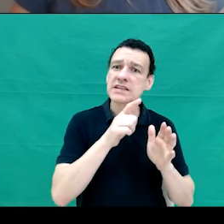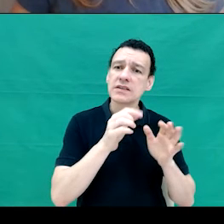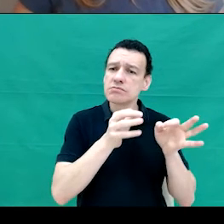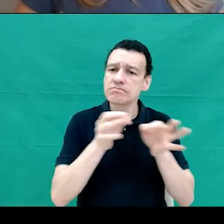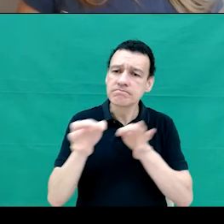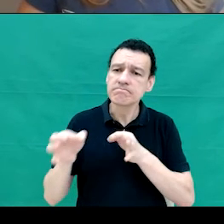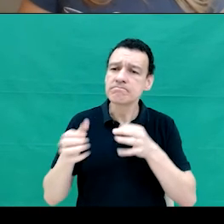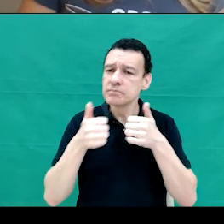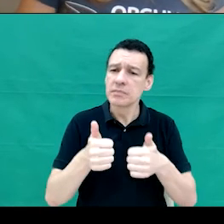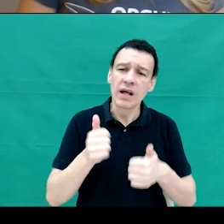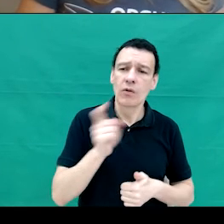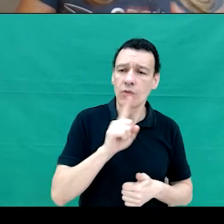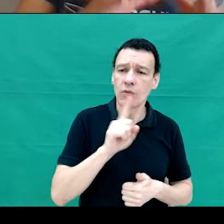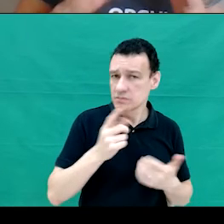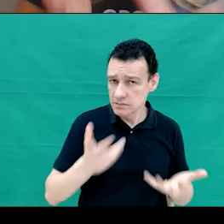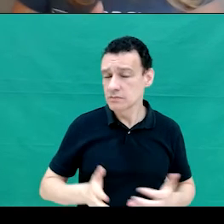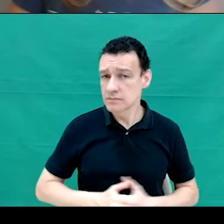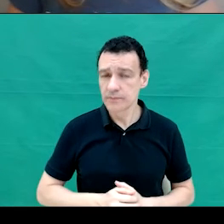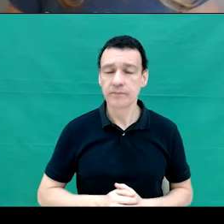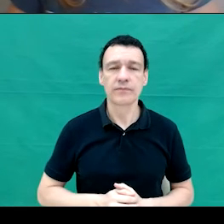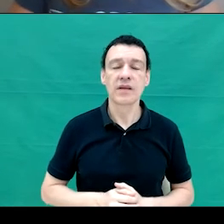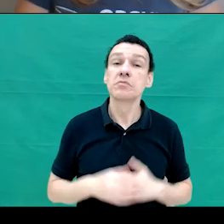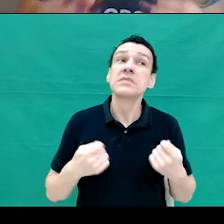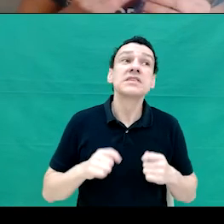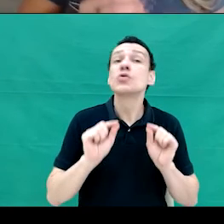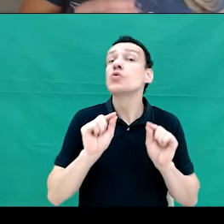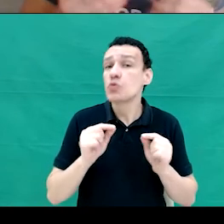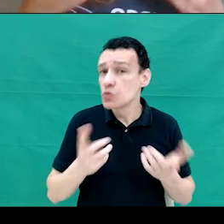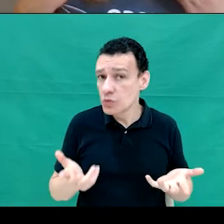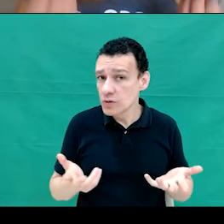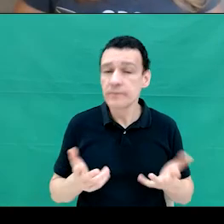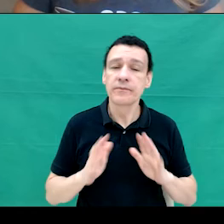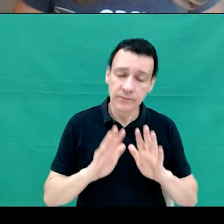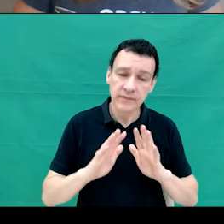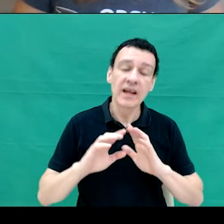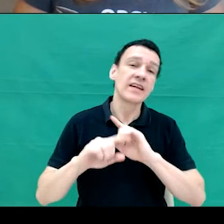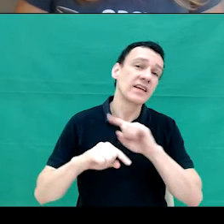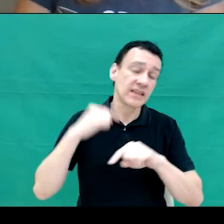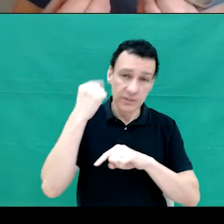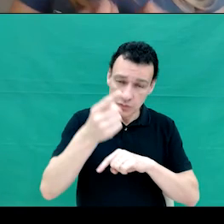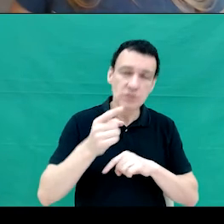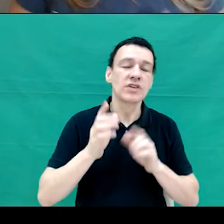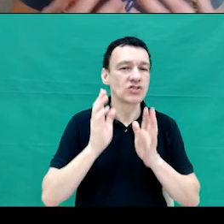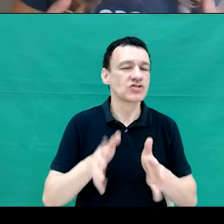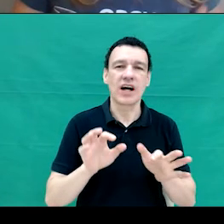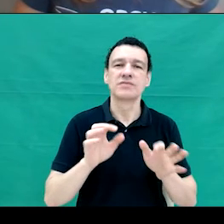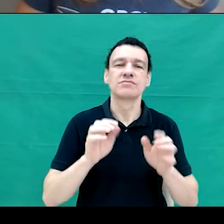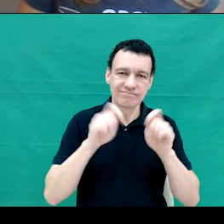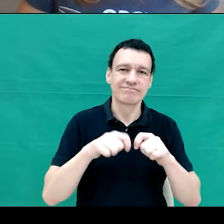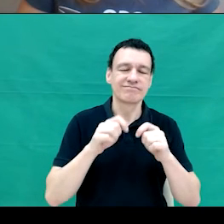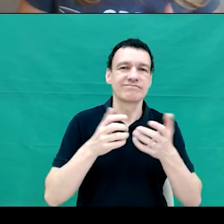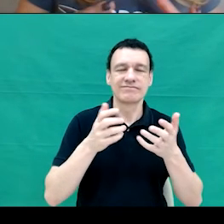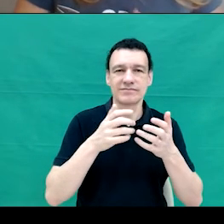que precisa, e para a próxima, ele vai estar preparado para executar após um